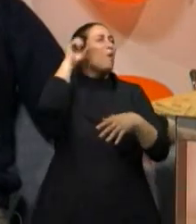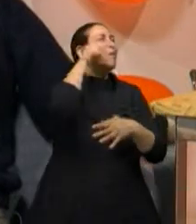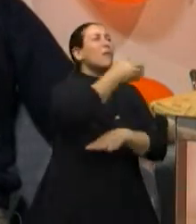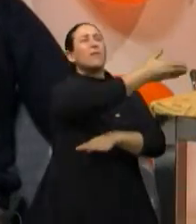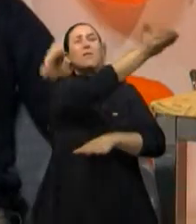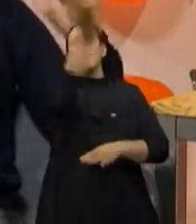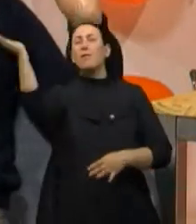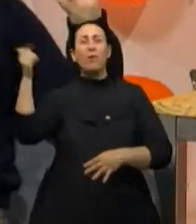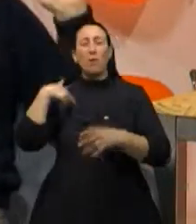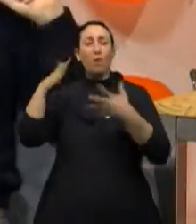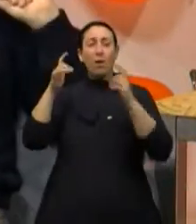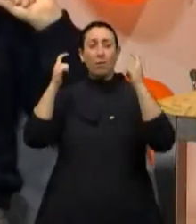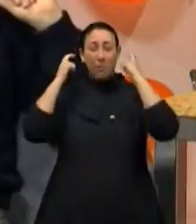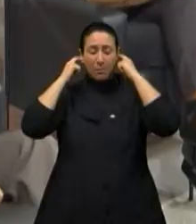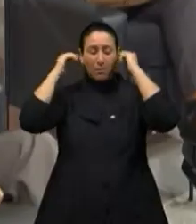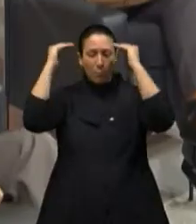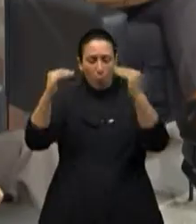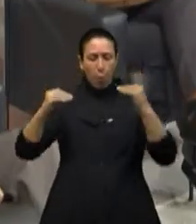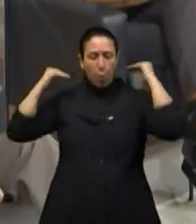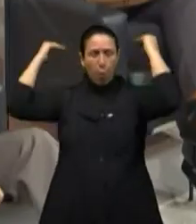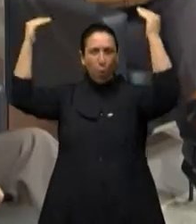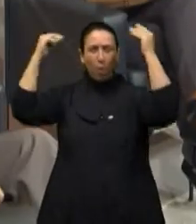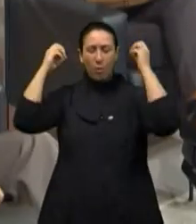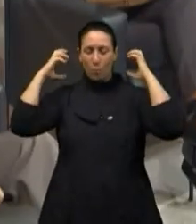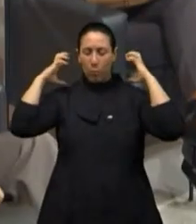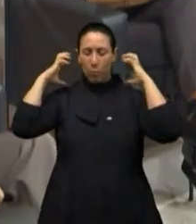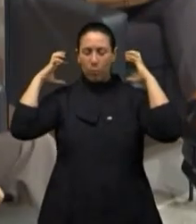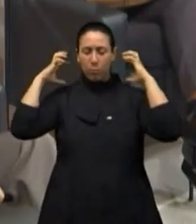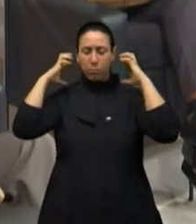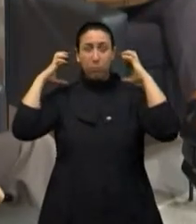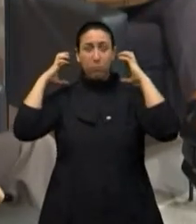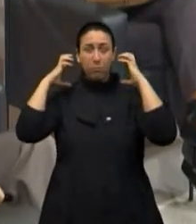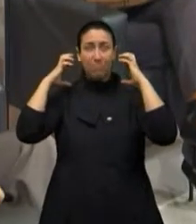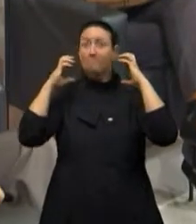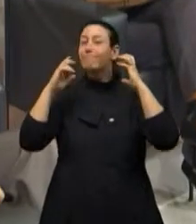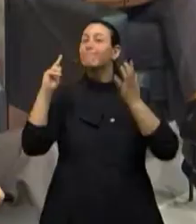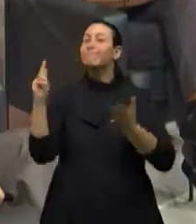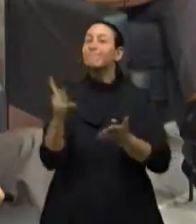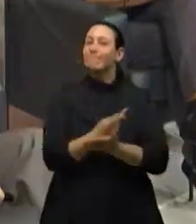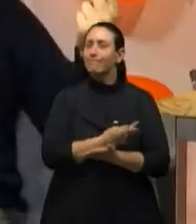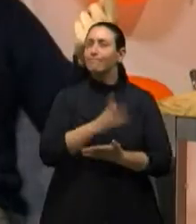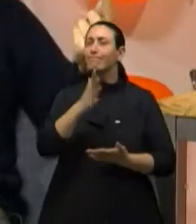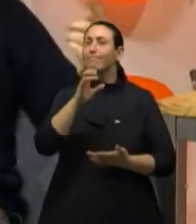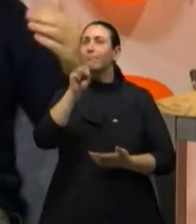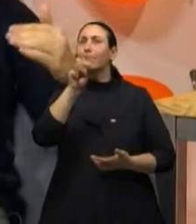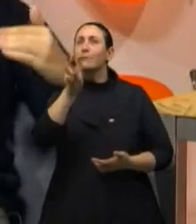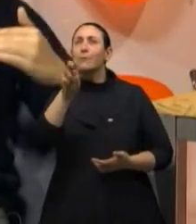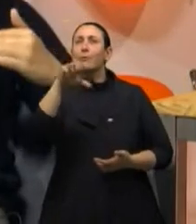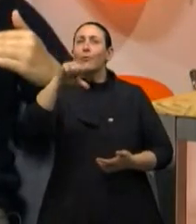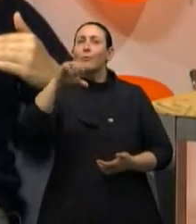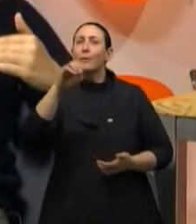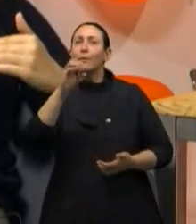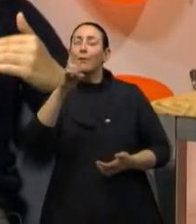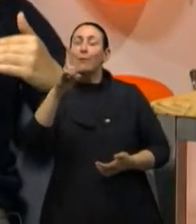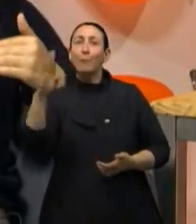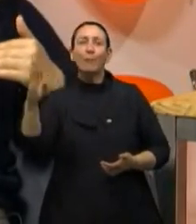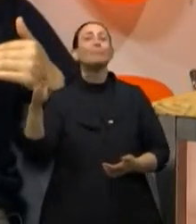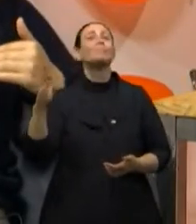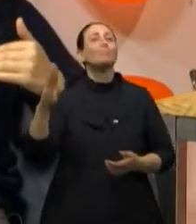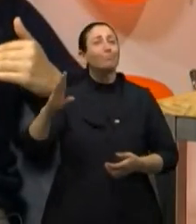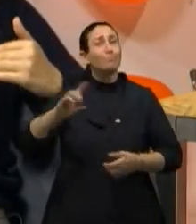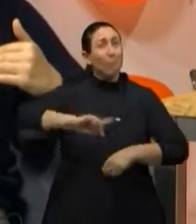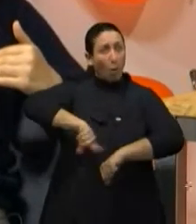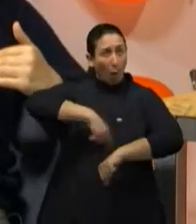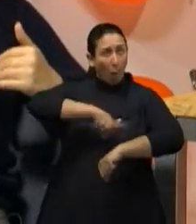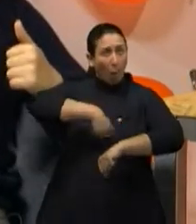redor E aí é que está o problema porque daí a gente passa dos 85 90 dbis e dependendo do número de horas